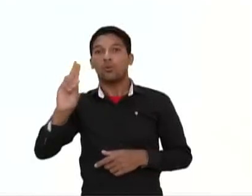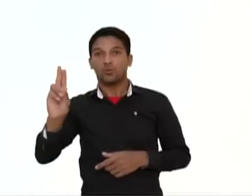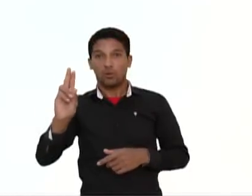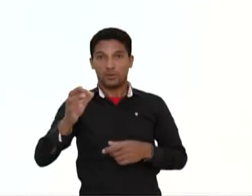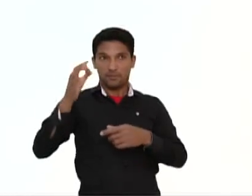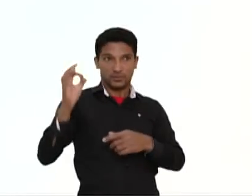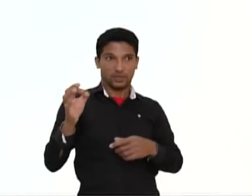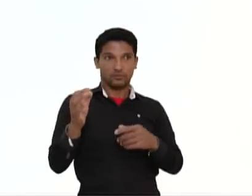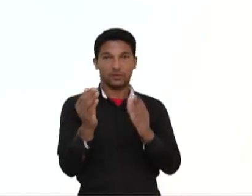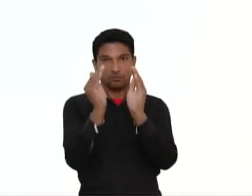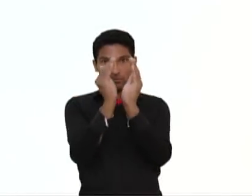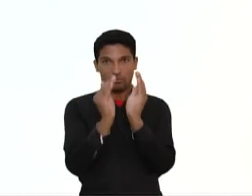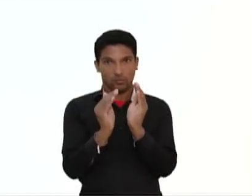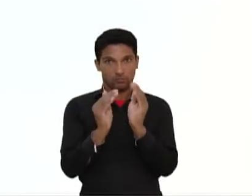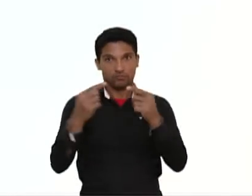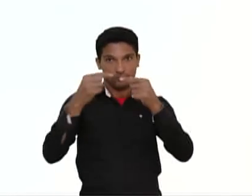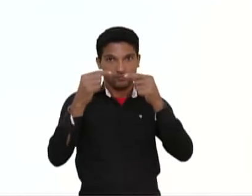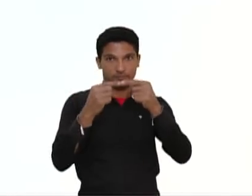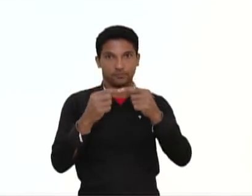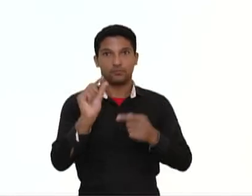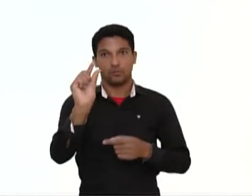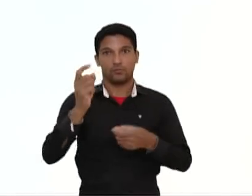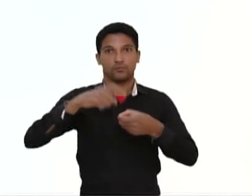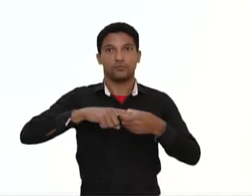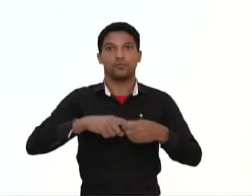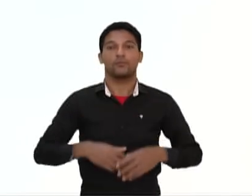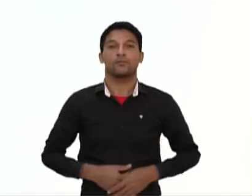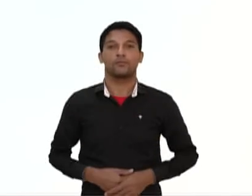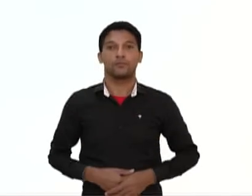já volto com a correção desse exercício.